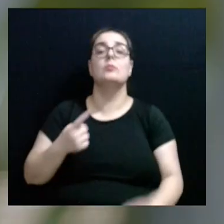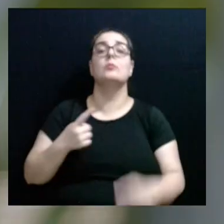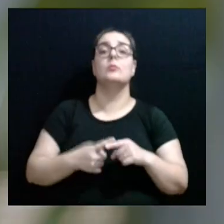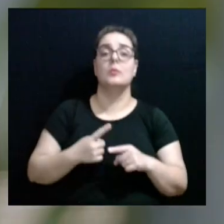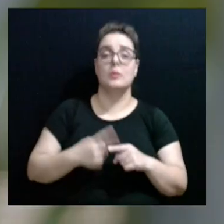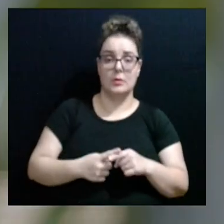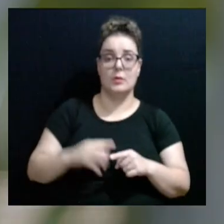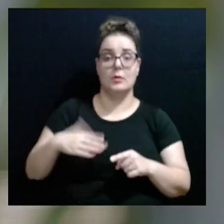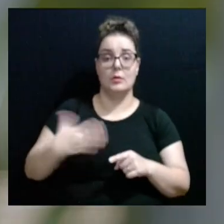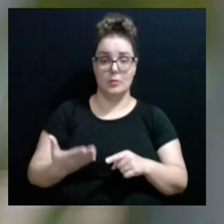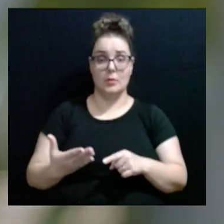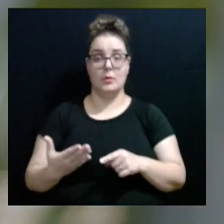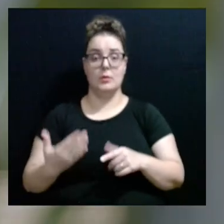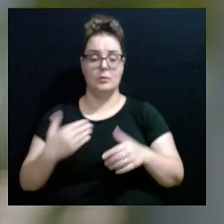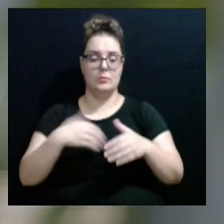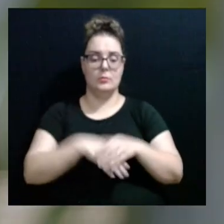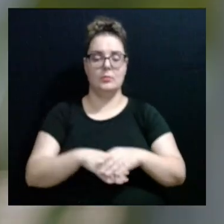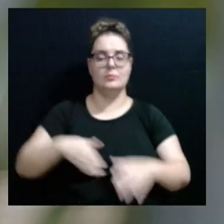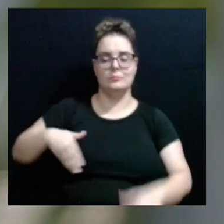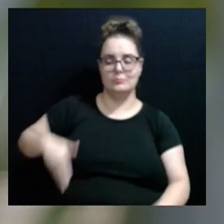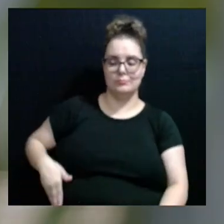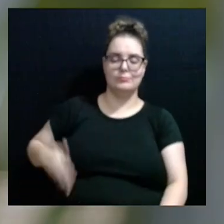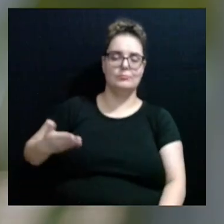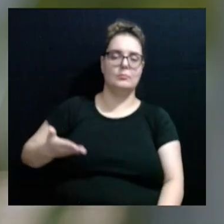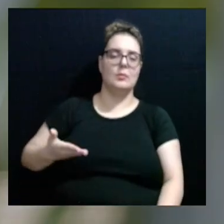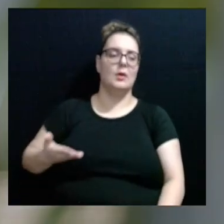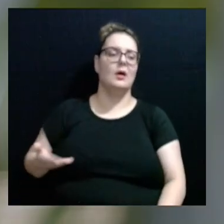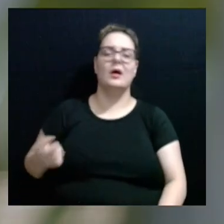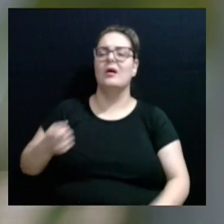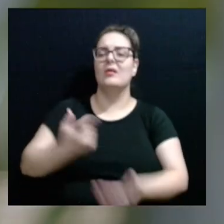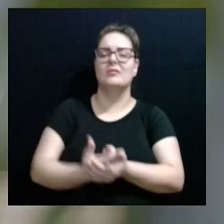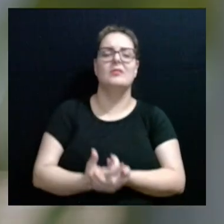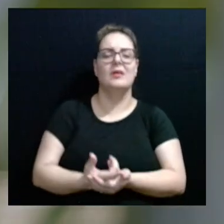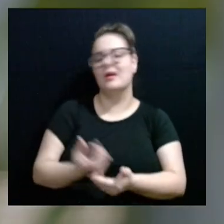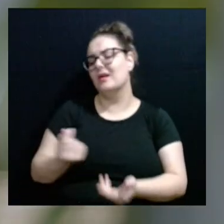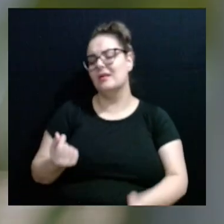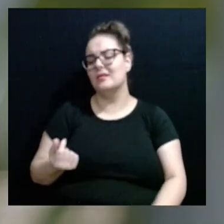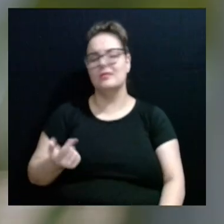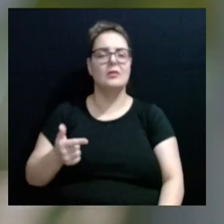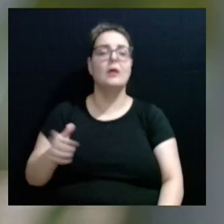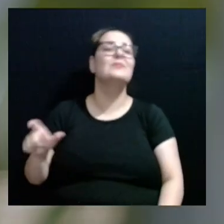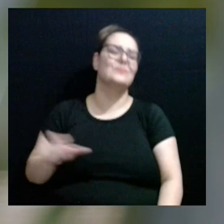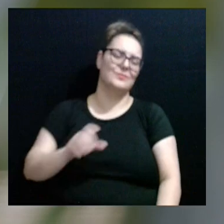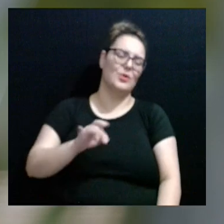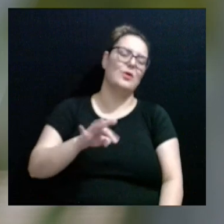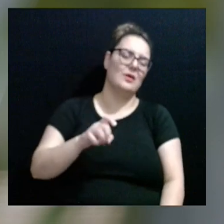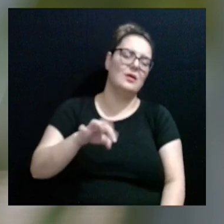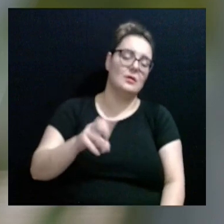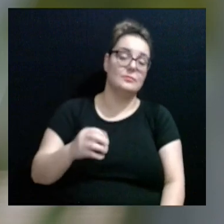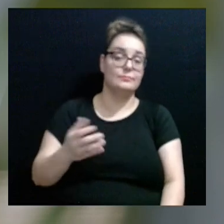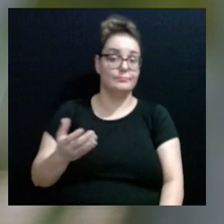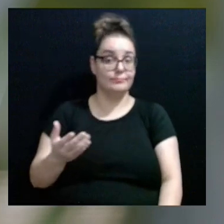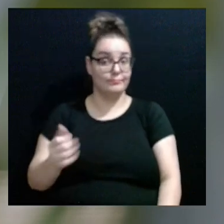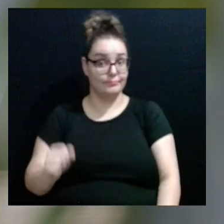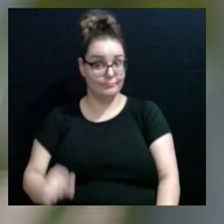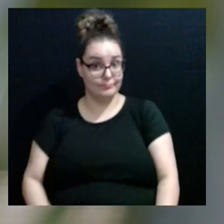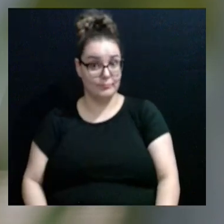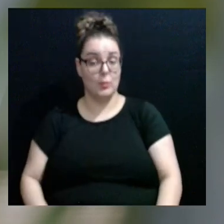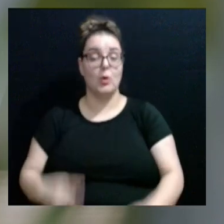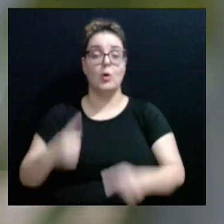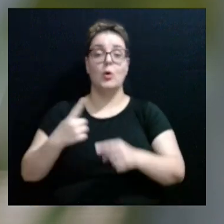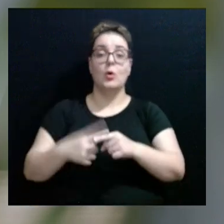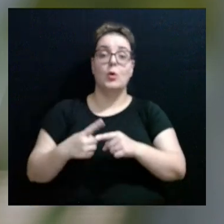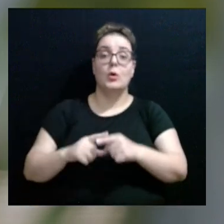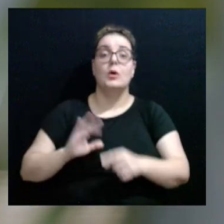carteira, ele está na sua bolsa, eu vou comprar isso aqui, você está com o dinheiro e fala, não, no crédito. Por quê? Porque nós já